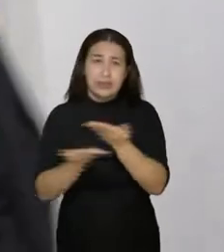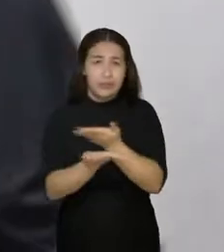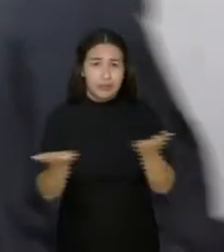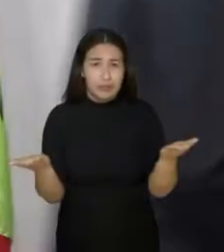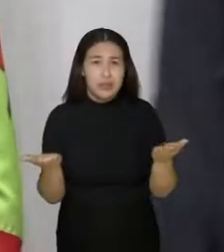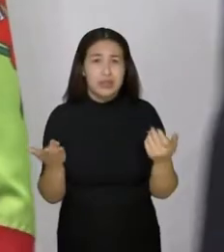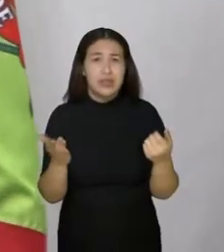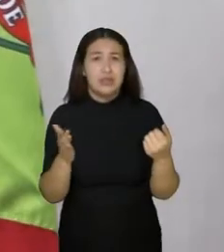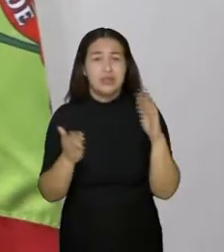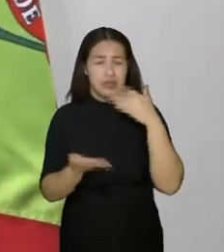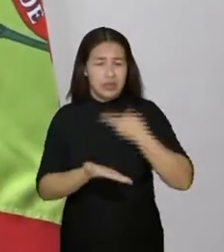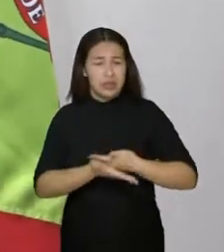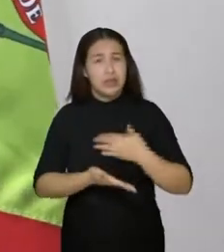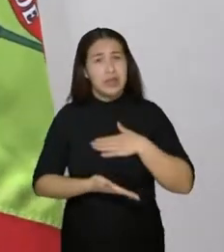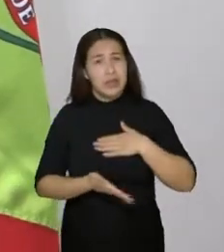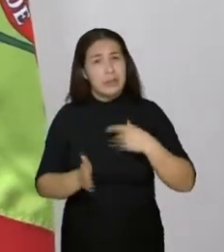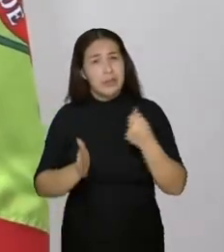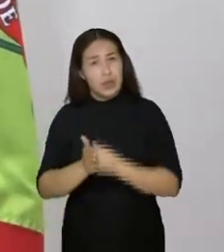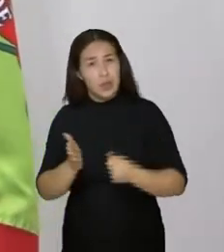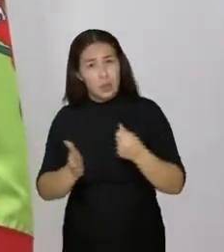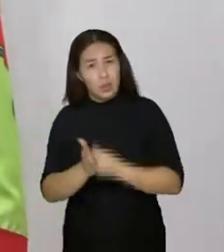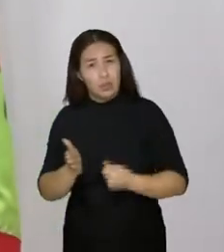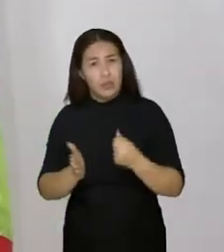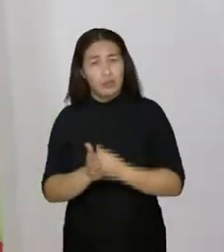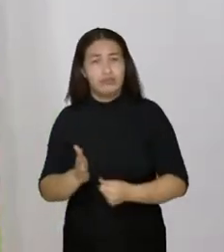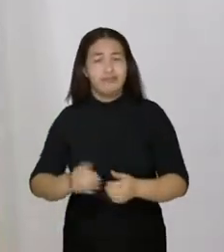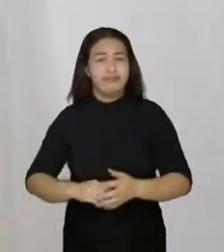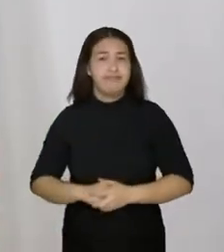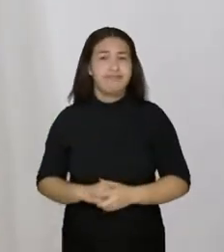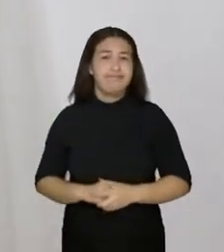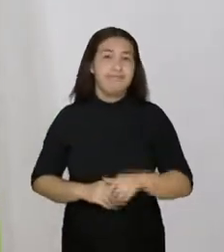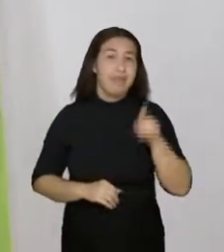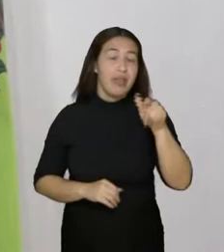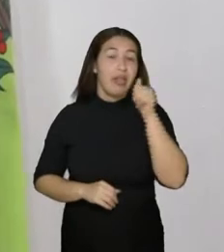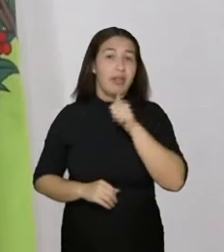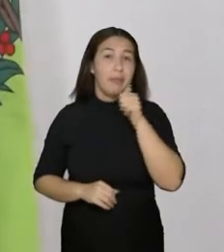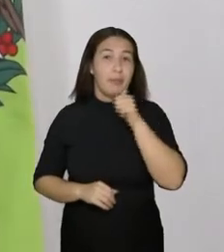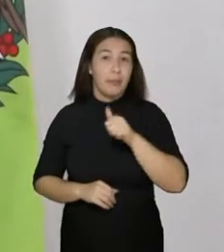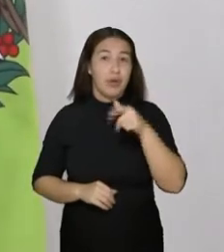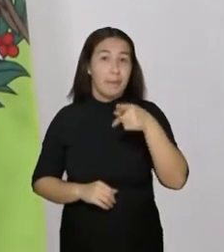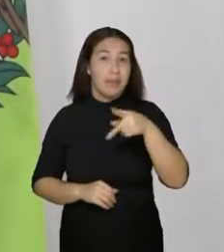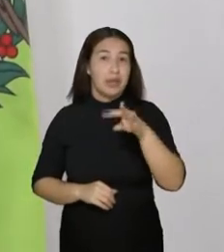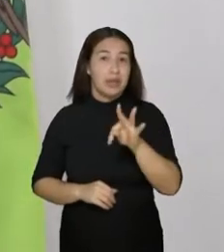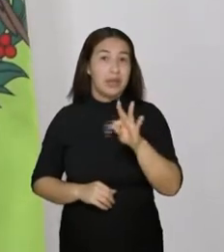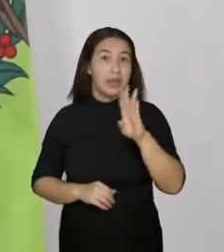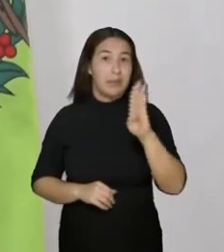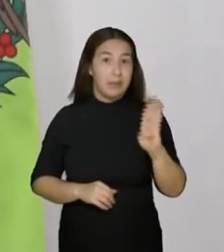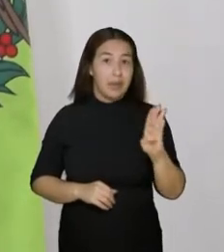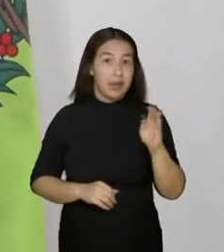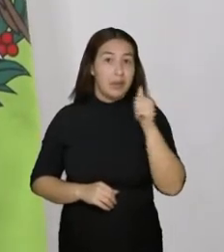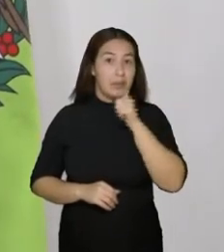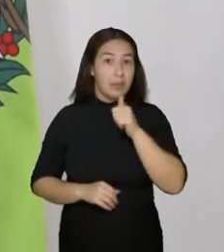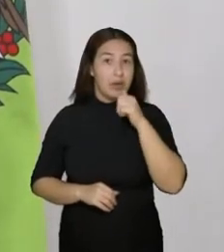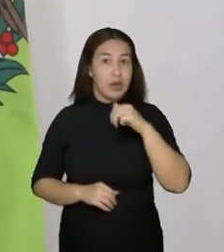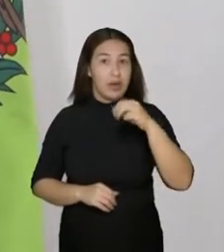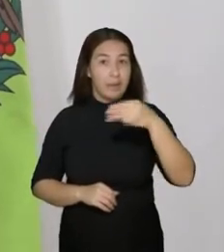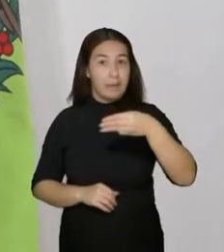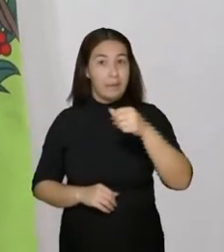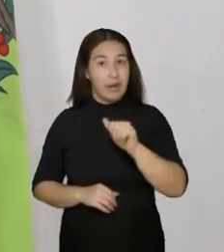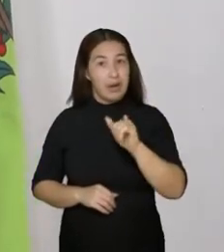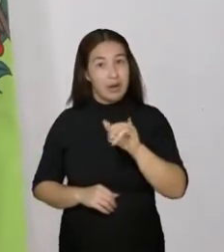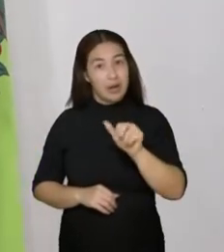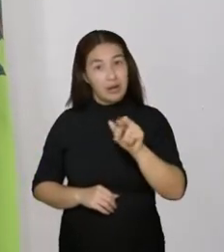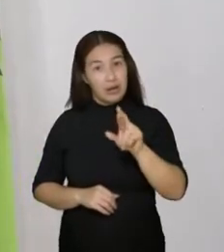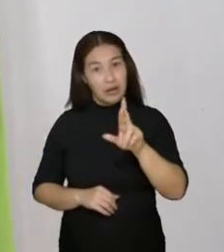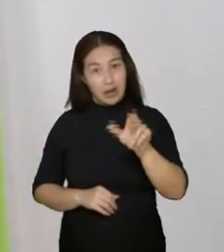luta porque nós né e faço aqui referência a presidente do PTB jovem a Mayara que está aqui nós do PTB